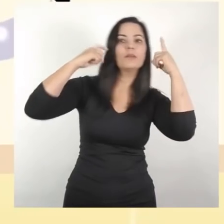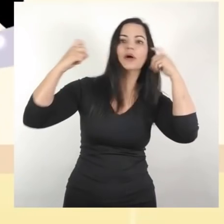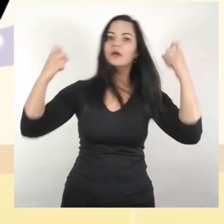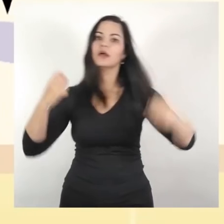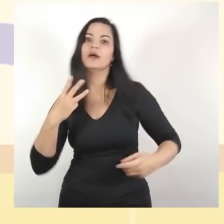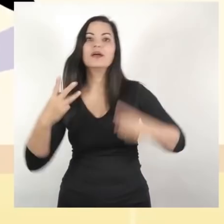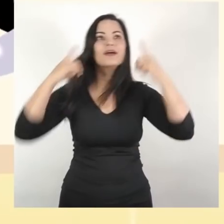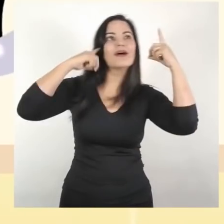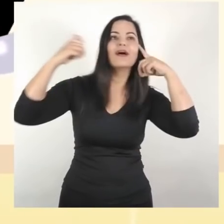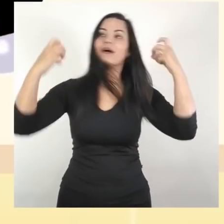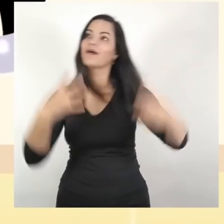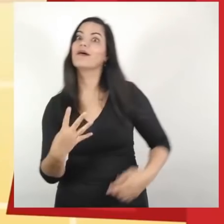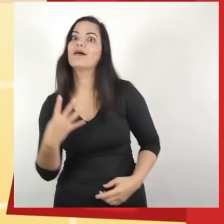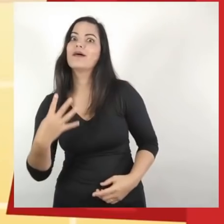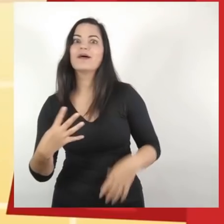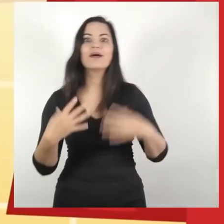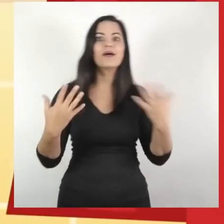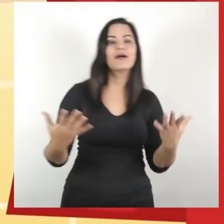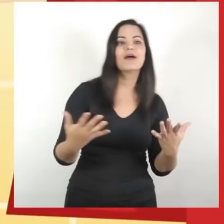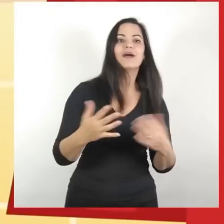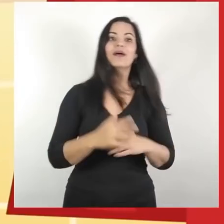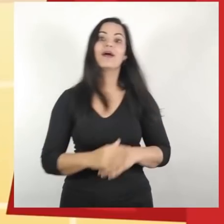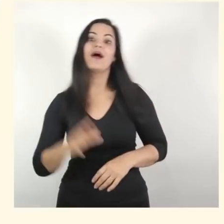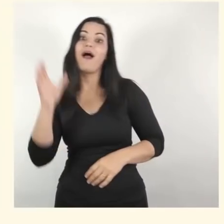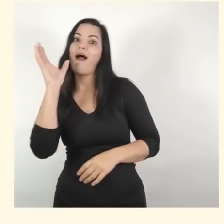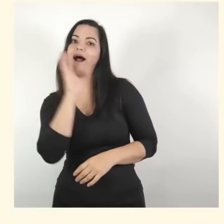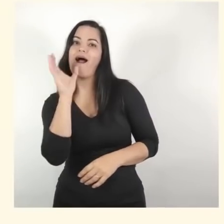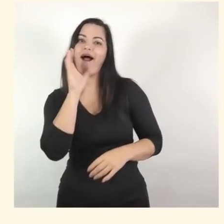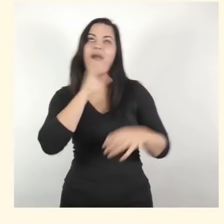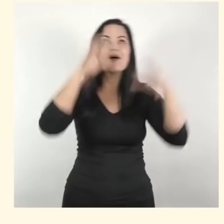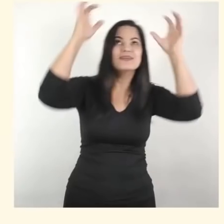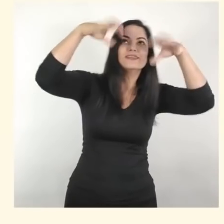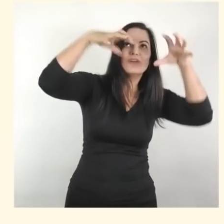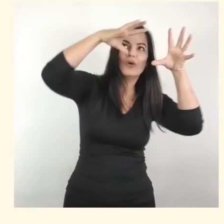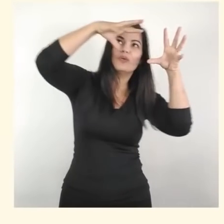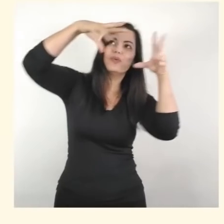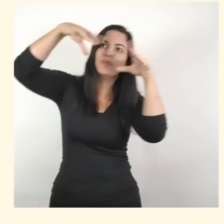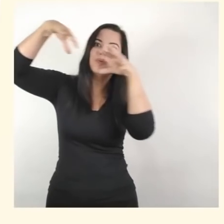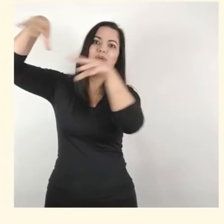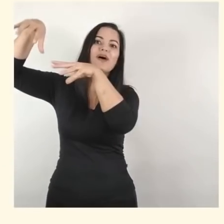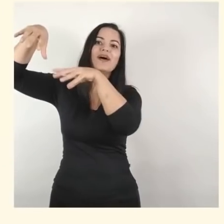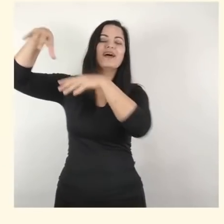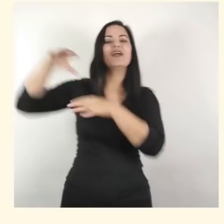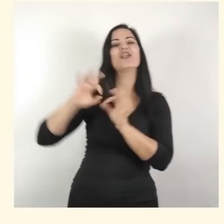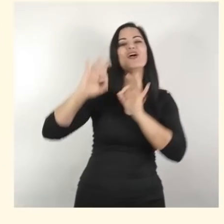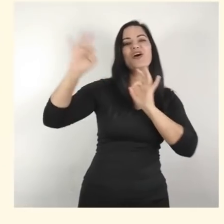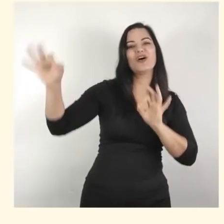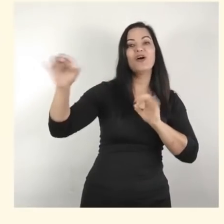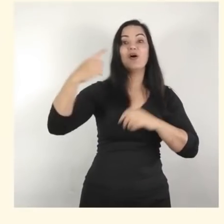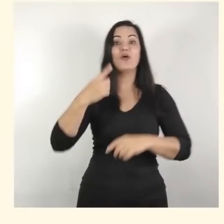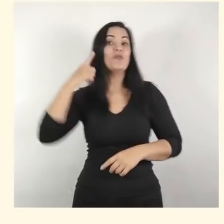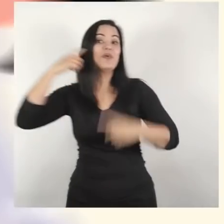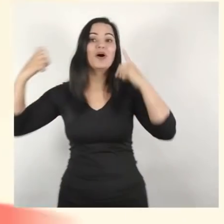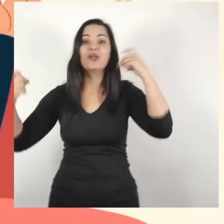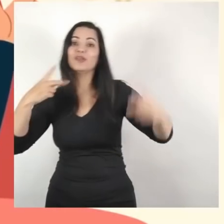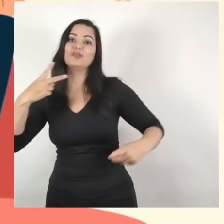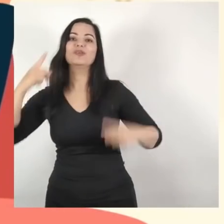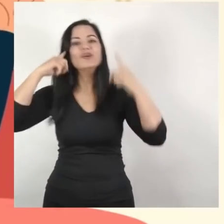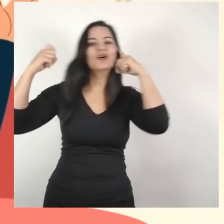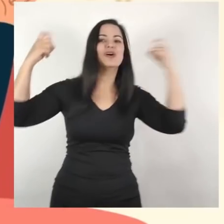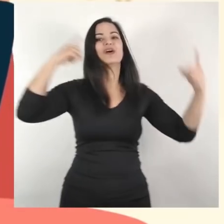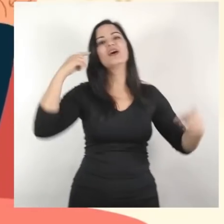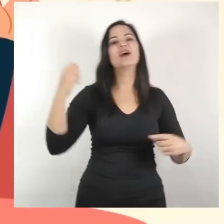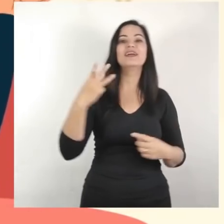Um trovão, dois trovões, três trovões, quatro. Logo a tempestade vai pra longe do seu quarto.